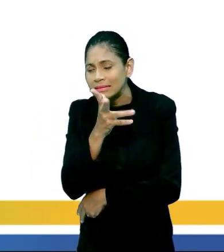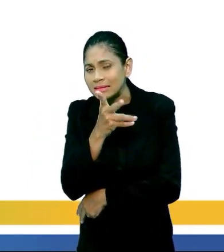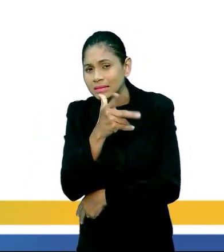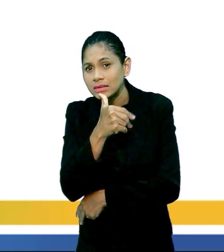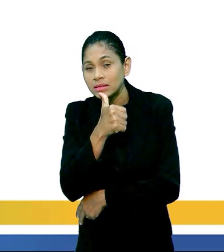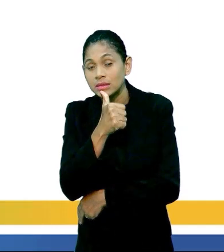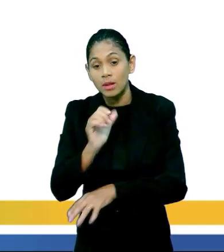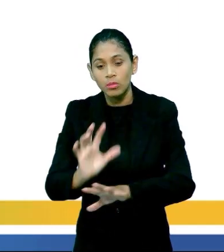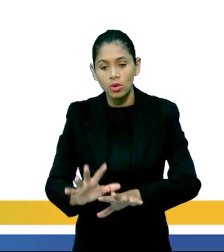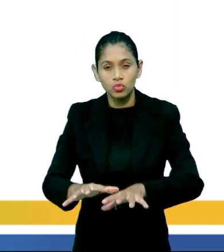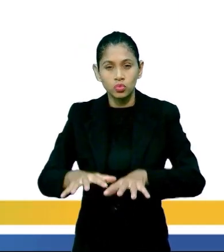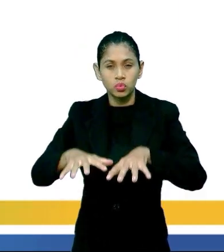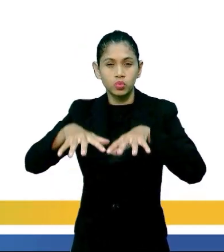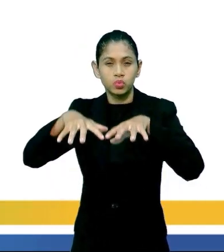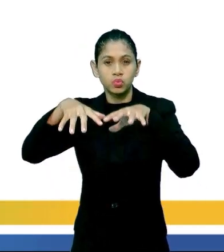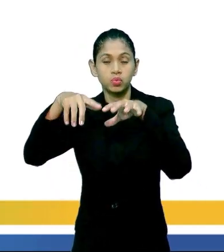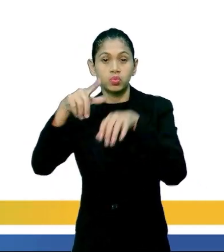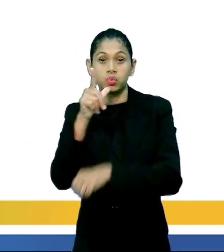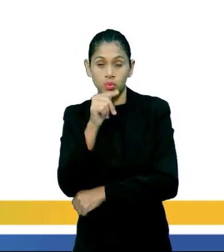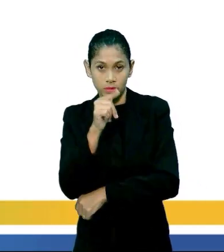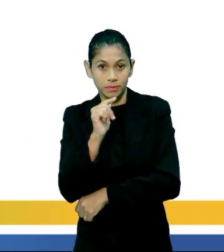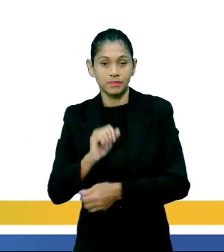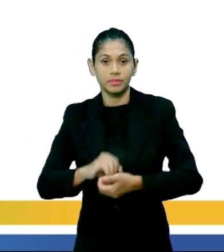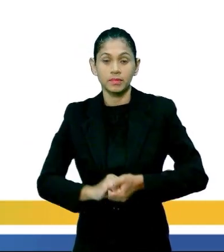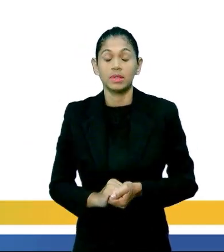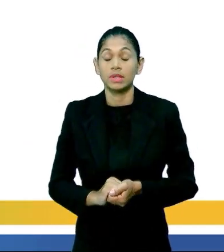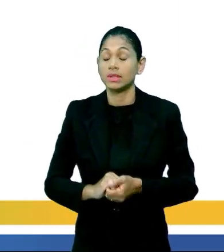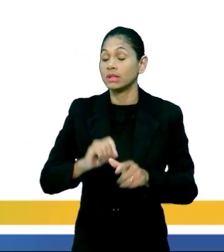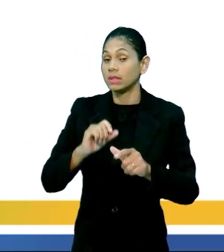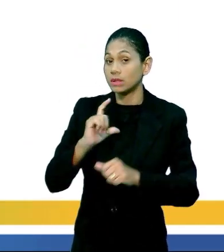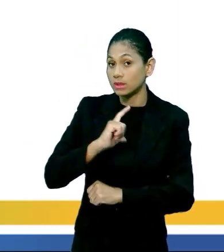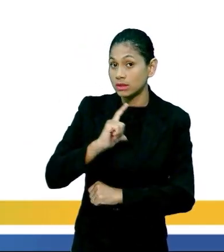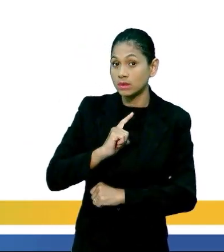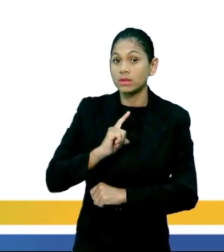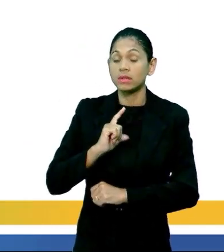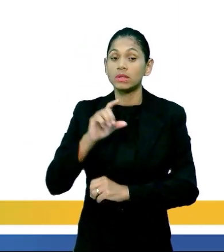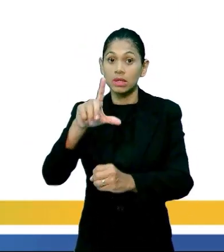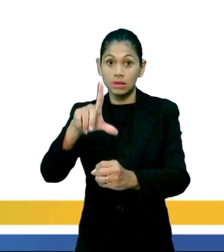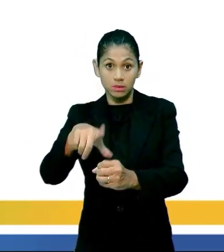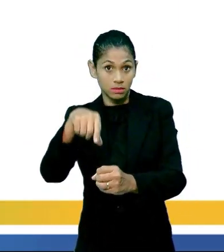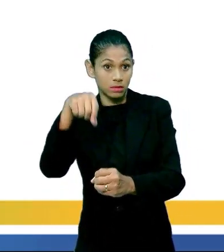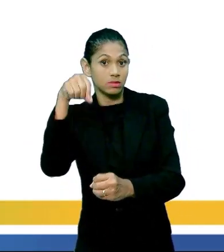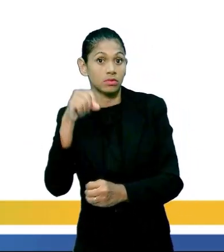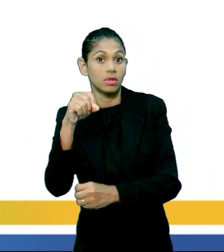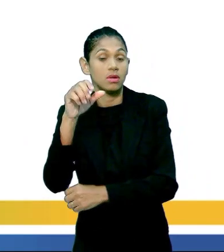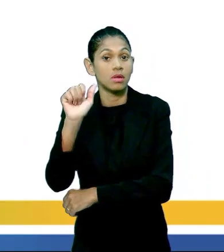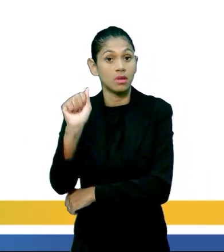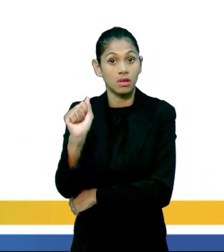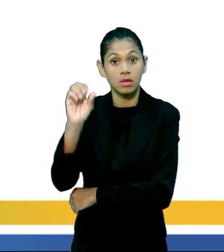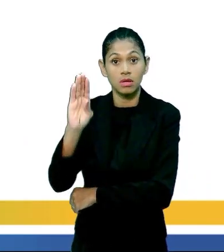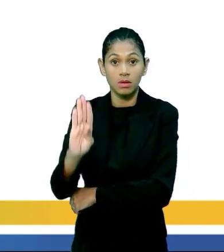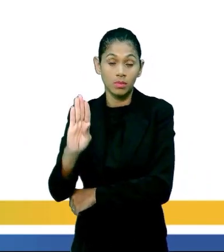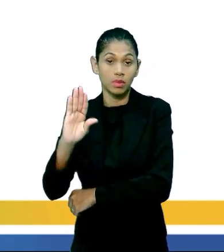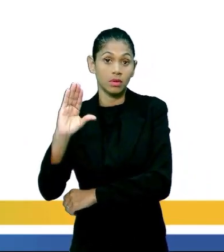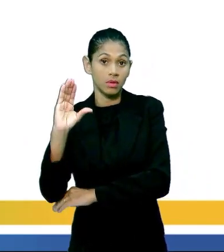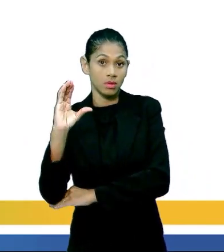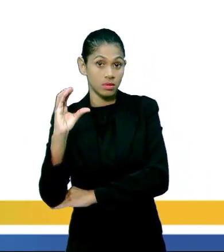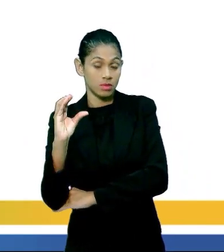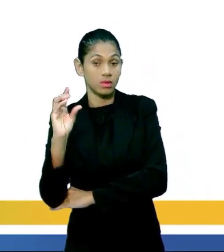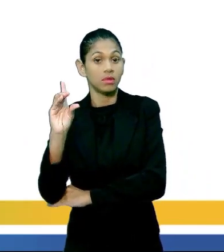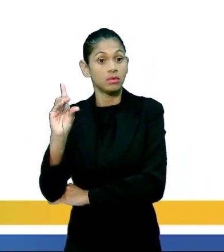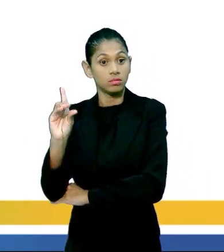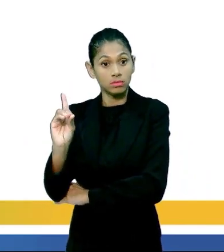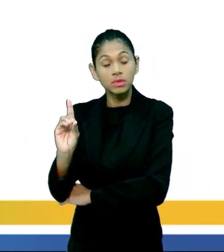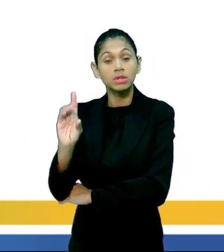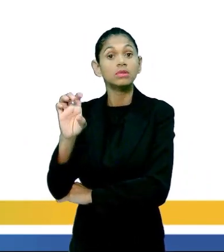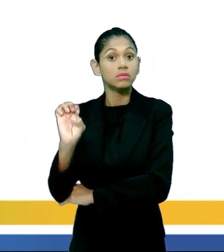aí as alternativas. Alternativa A, 8 minutos. Alternativa B, 10 minutos. C, 16 minutos. D,